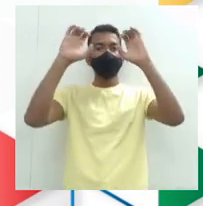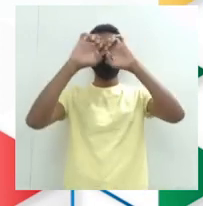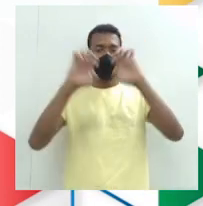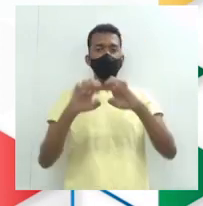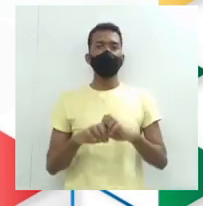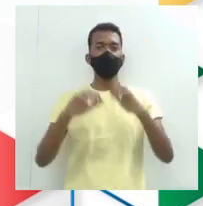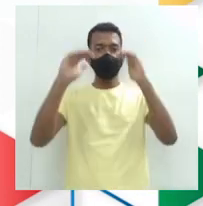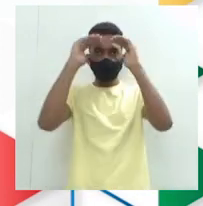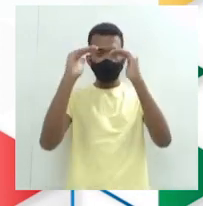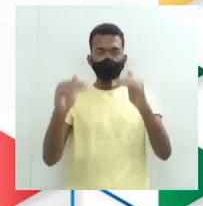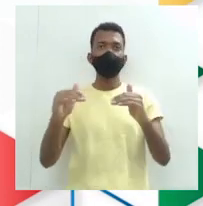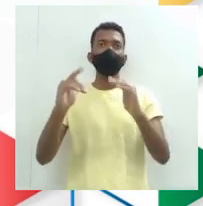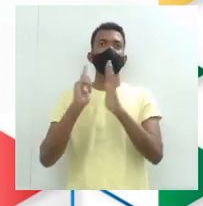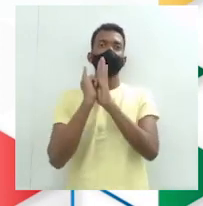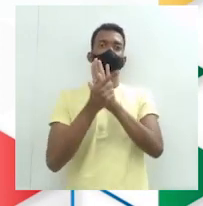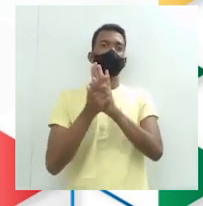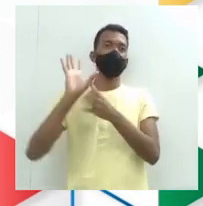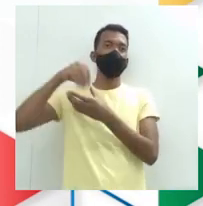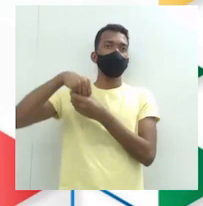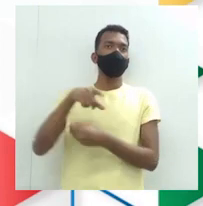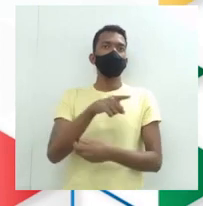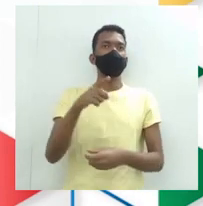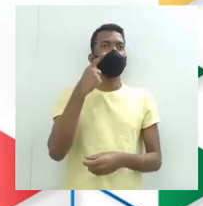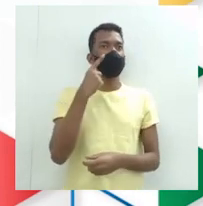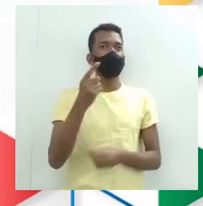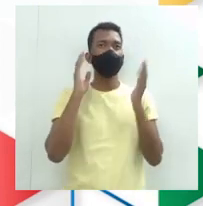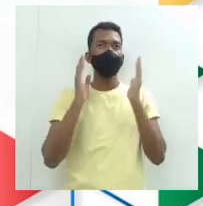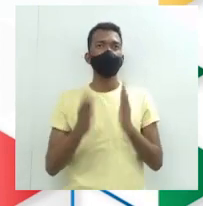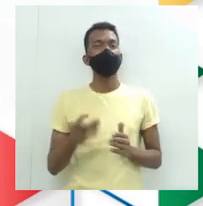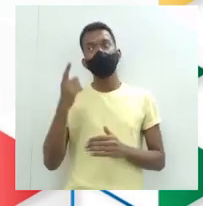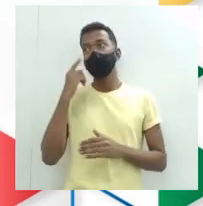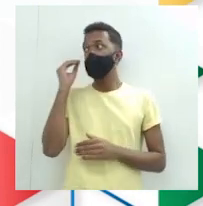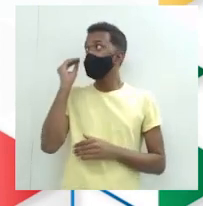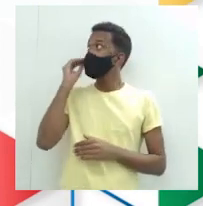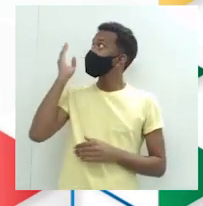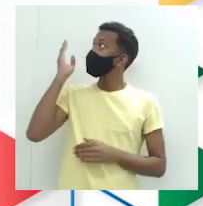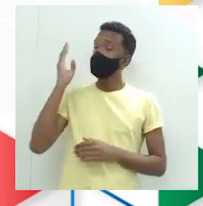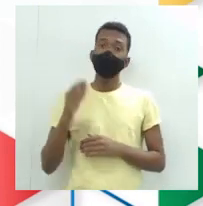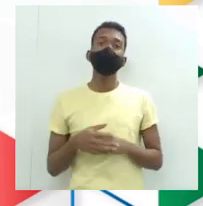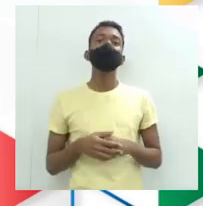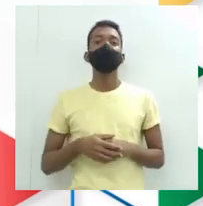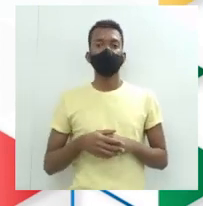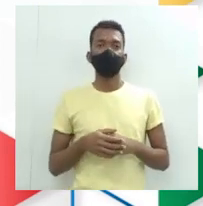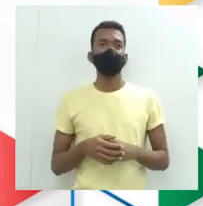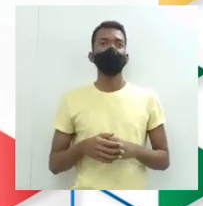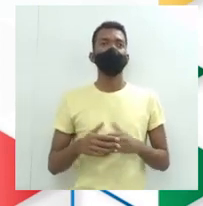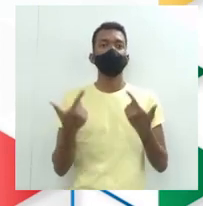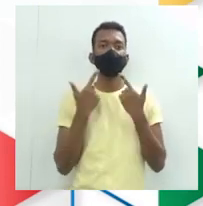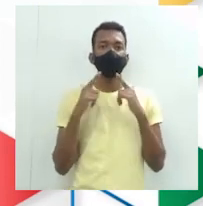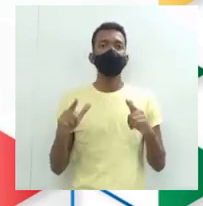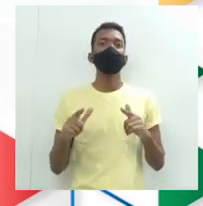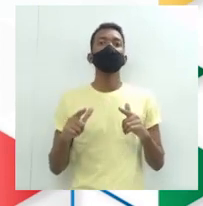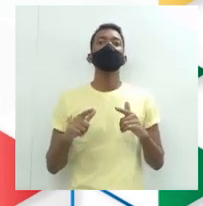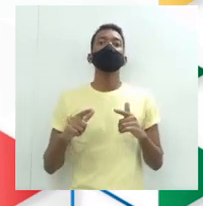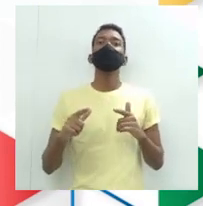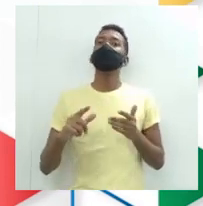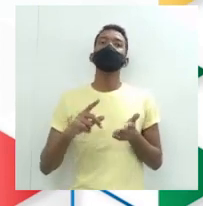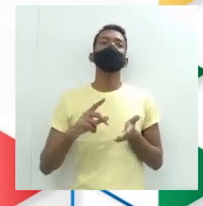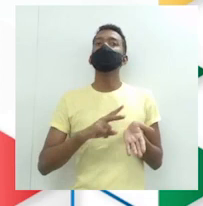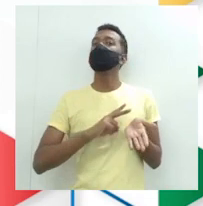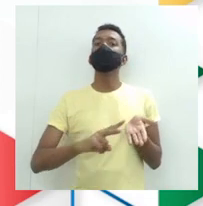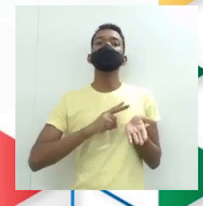que a gente está vendo. Antes de mais nada, observe a linguagem não verbal, que tem aí